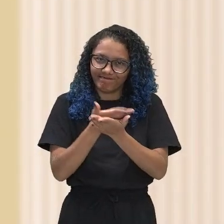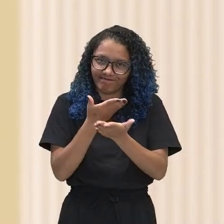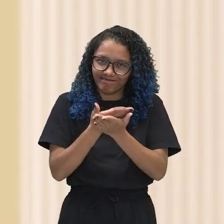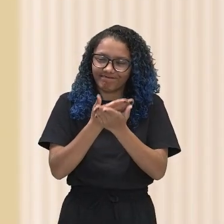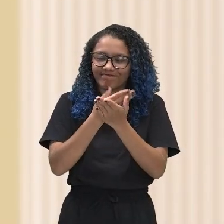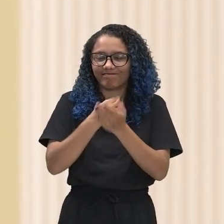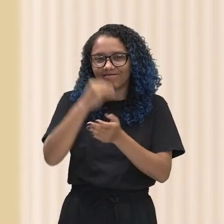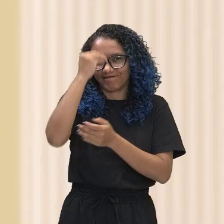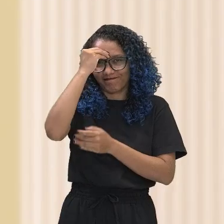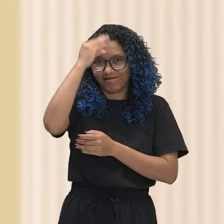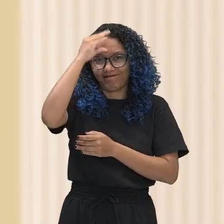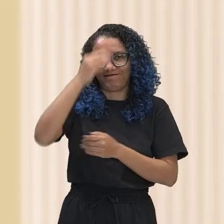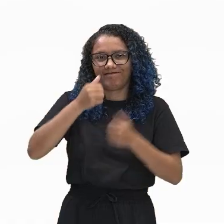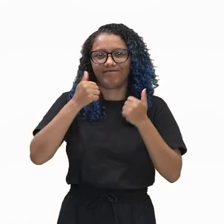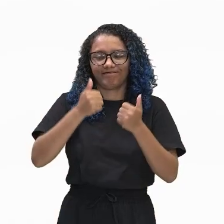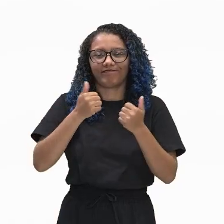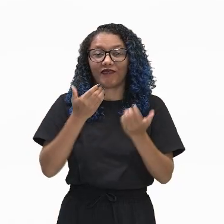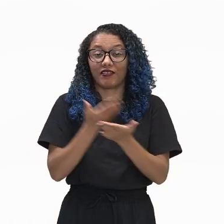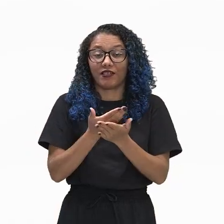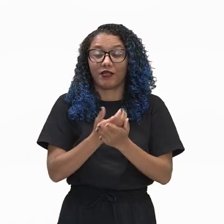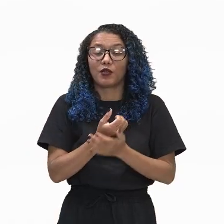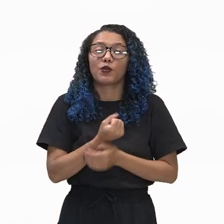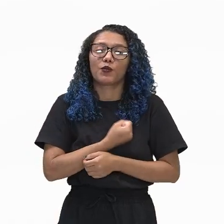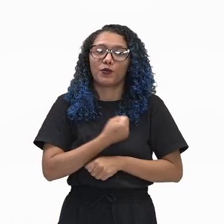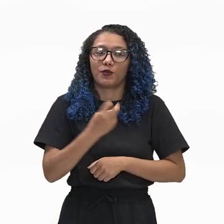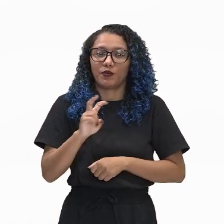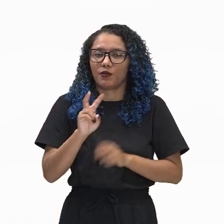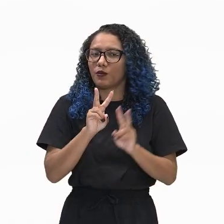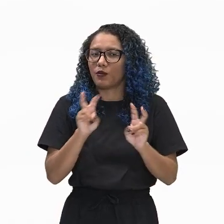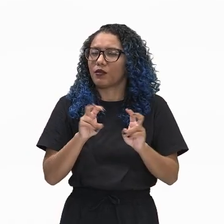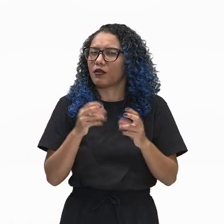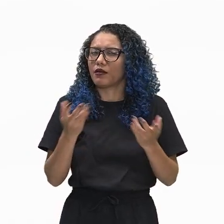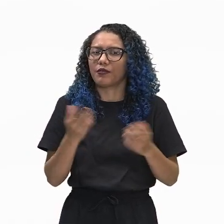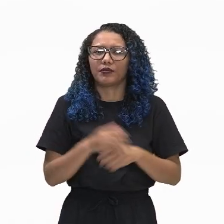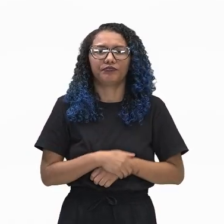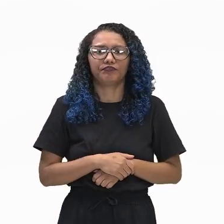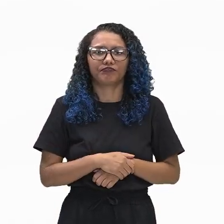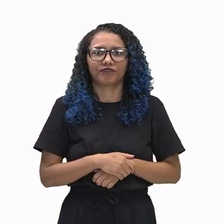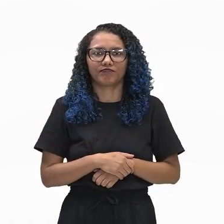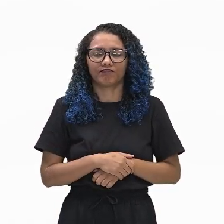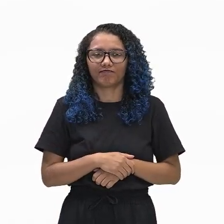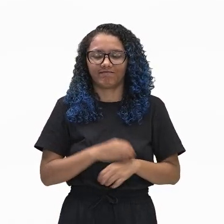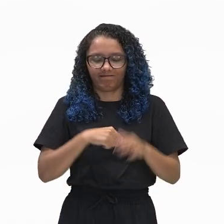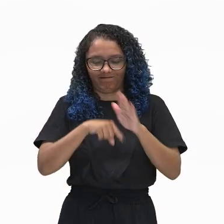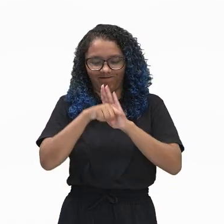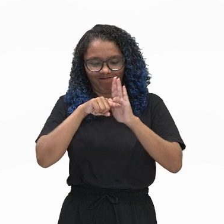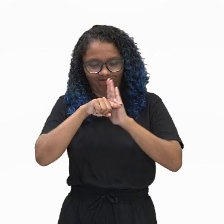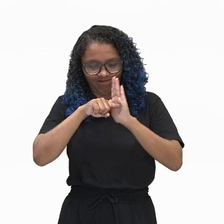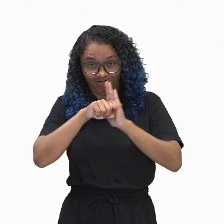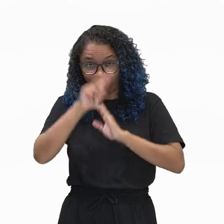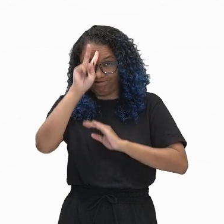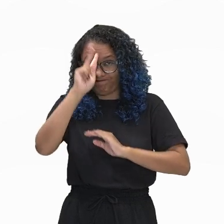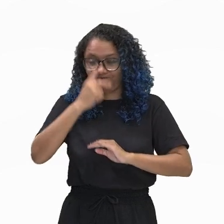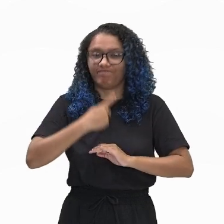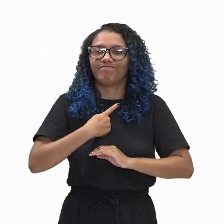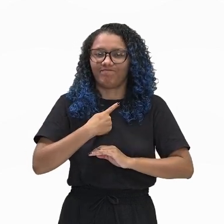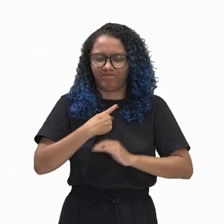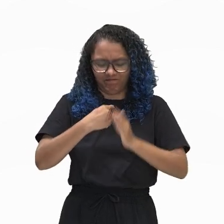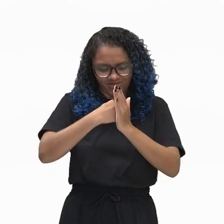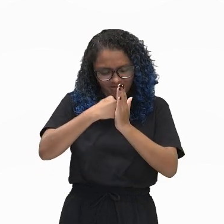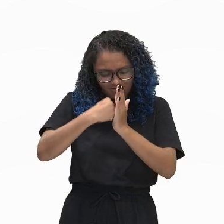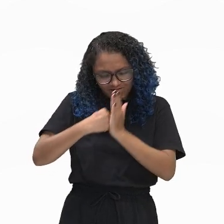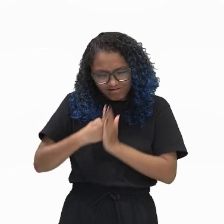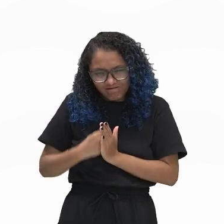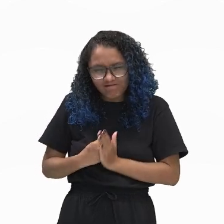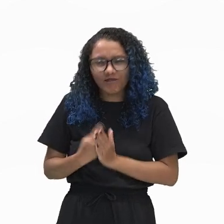conhecimento. Aula 5, objeto de conhecimento, investigação sobre si mesmo,